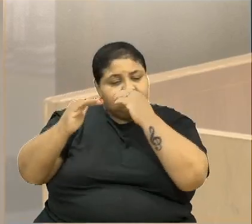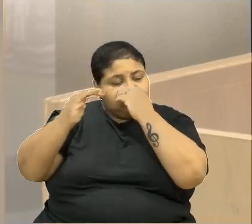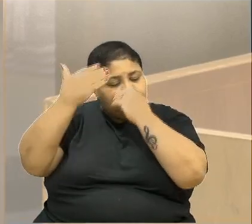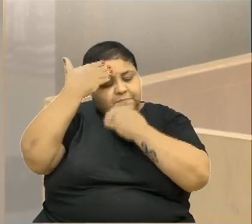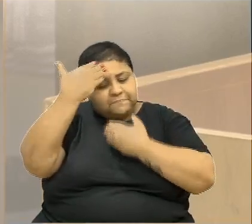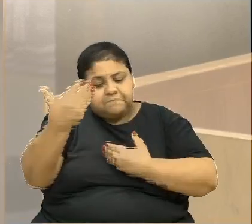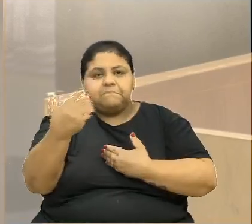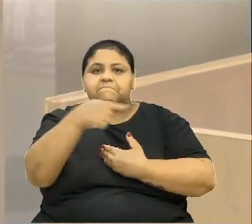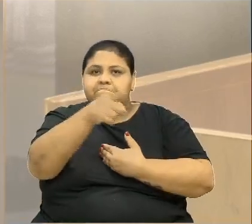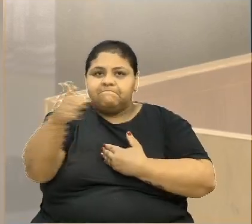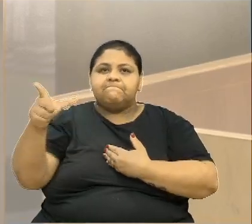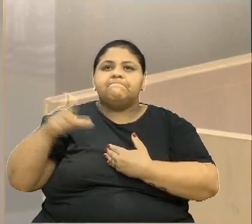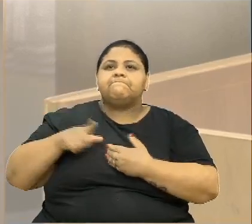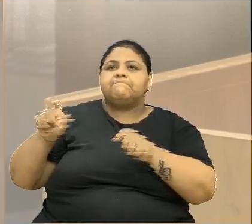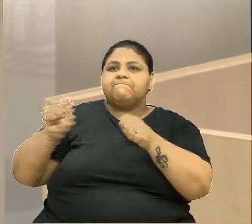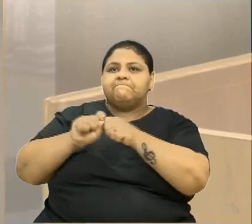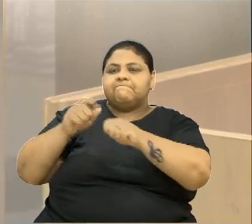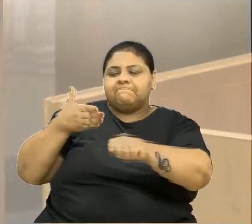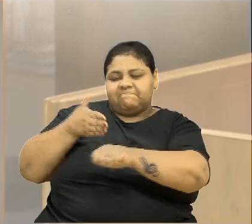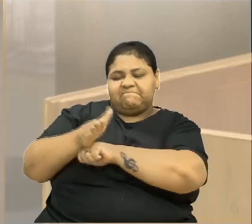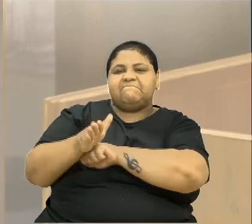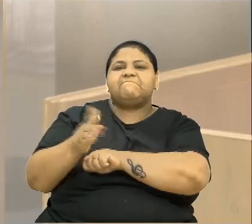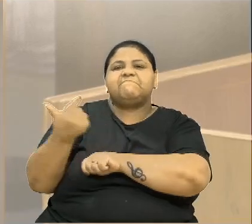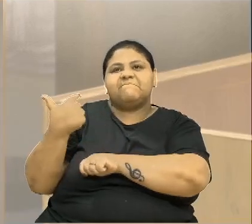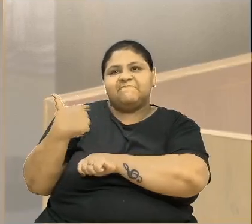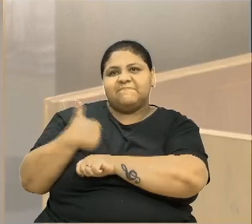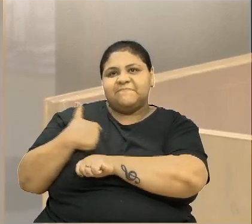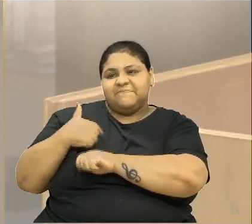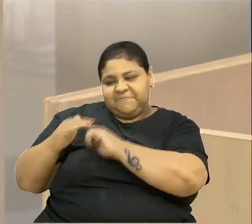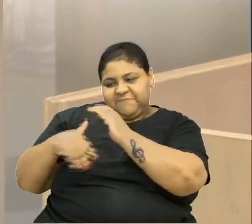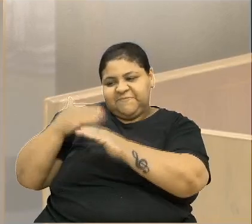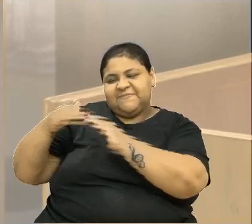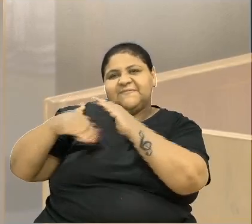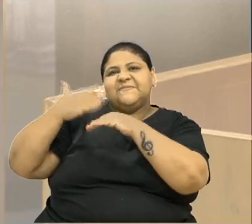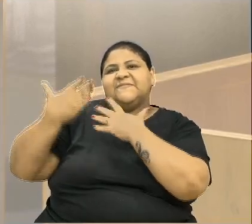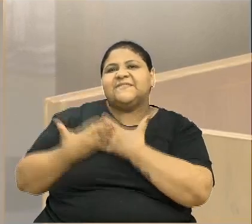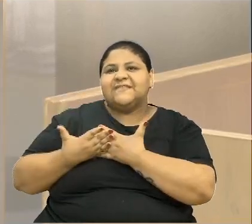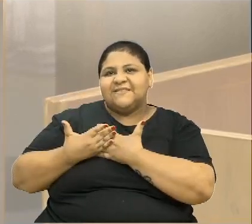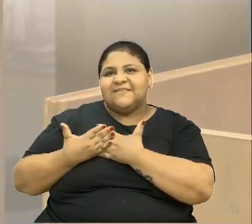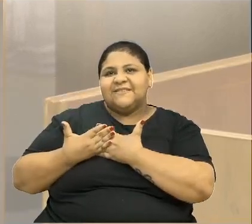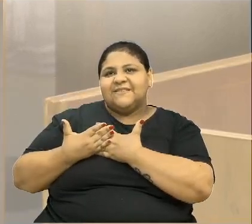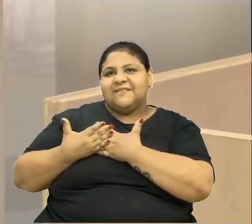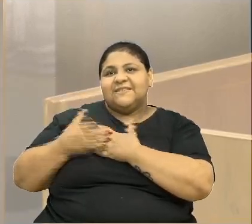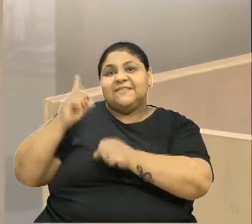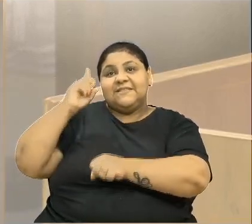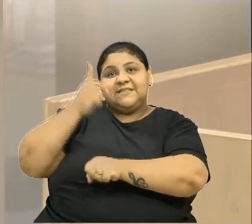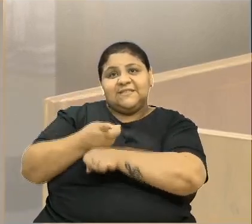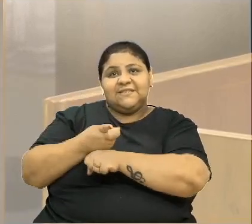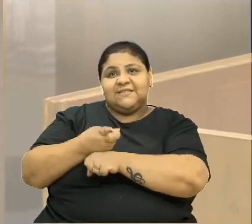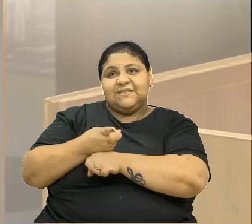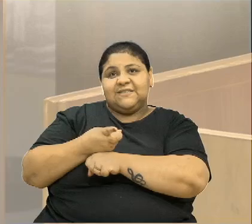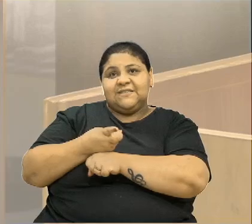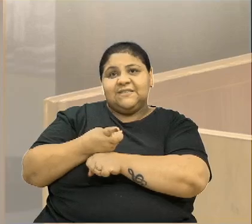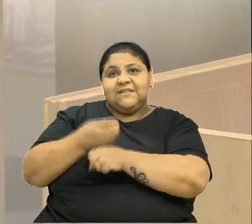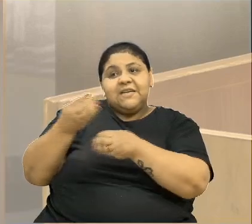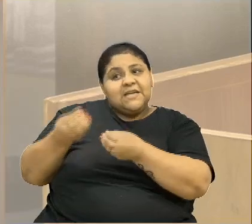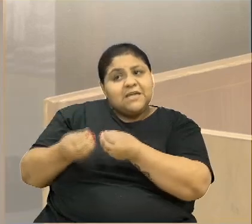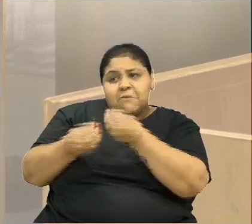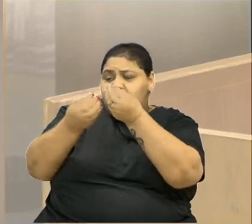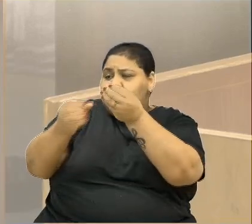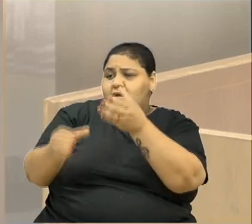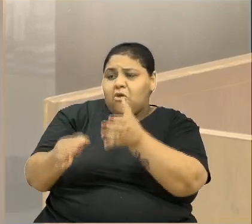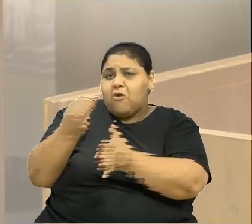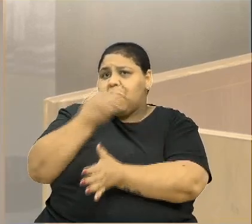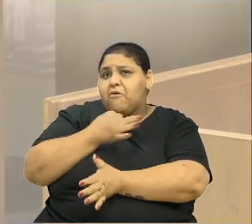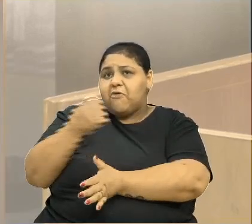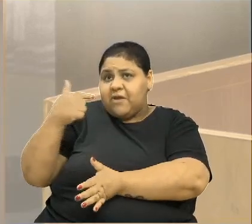obrigada, porque vocês também fazem parte dessa construção, desse mandato, né, que entregou tanto para Caxias do Sul e do meu crescimento